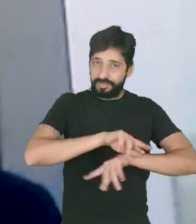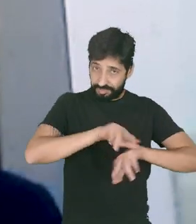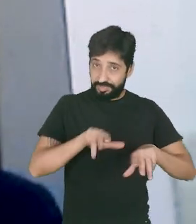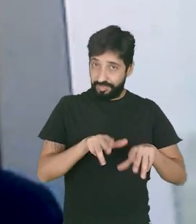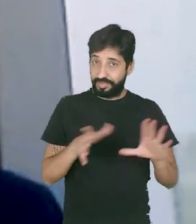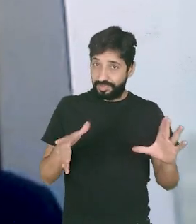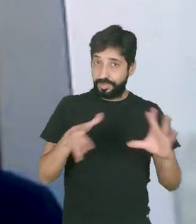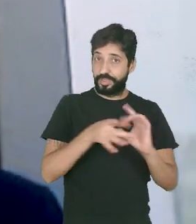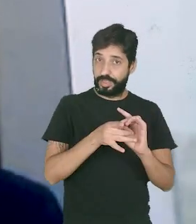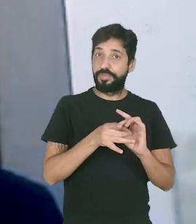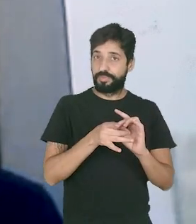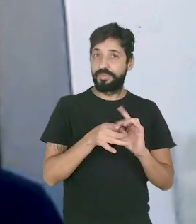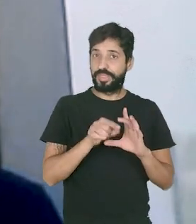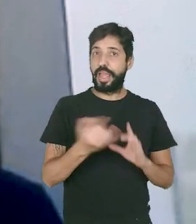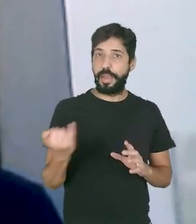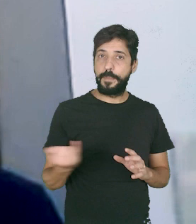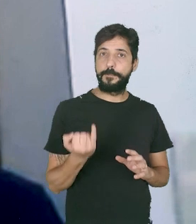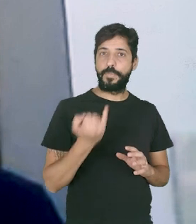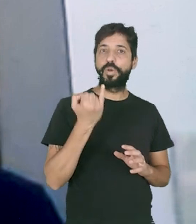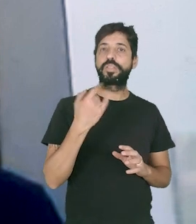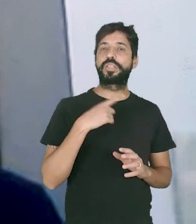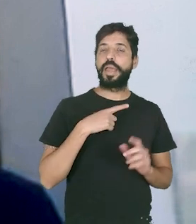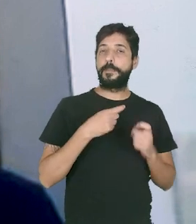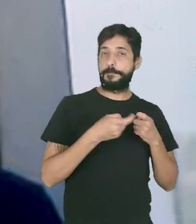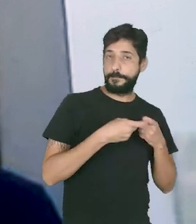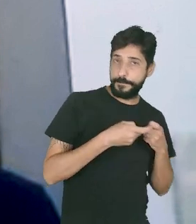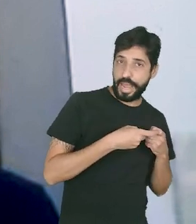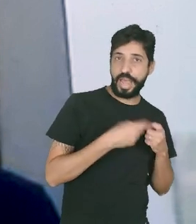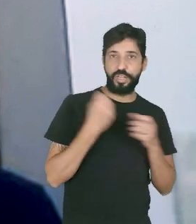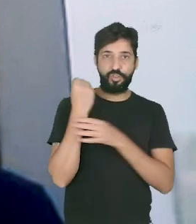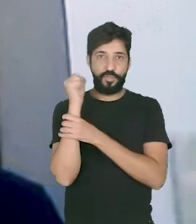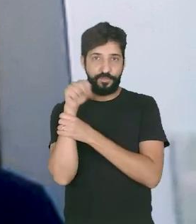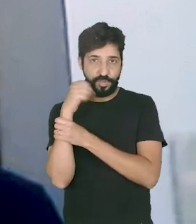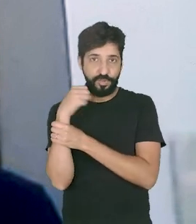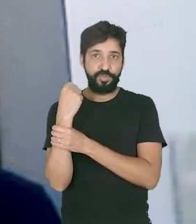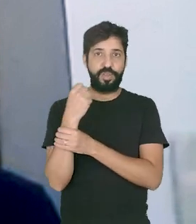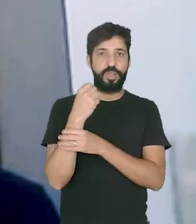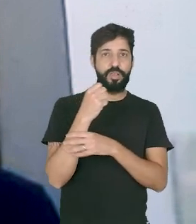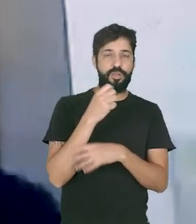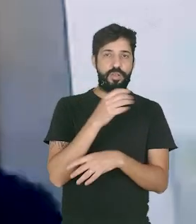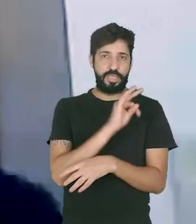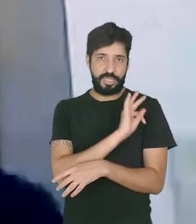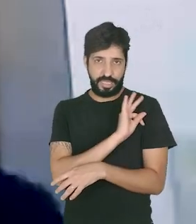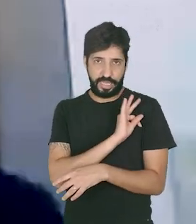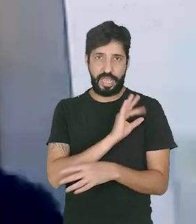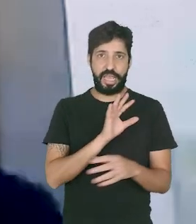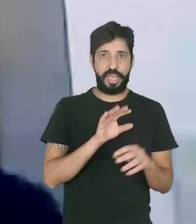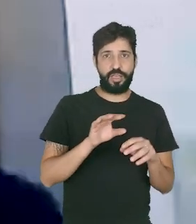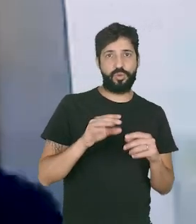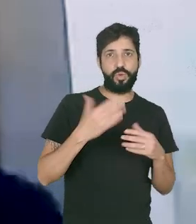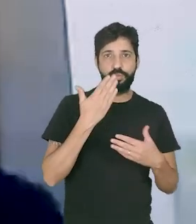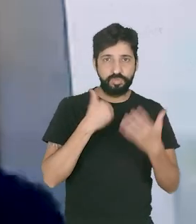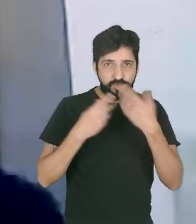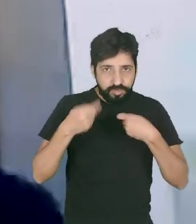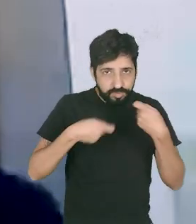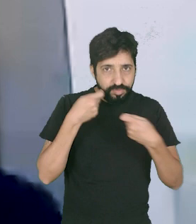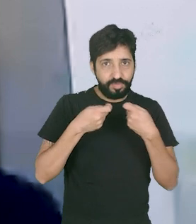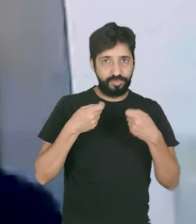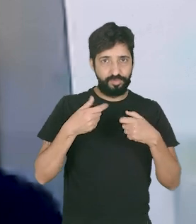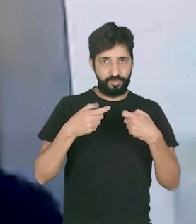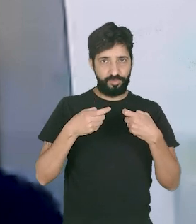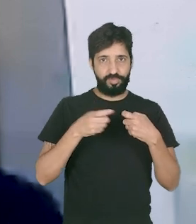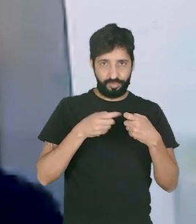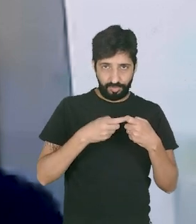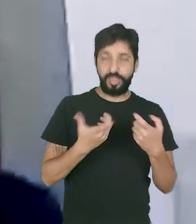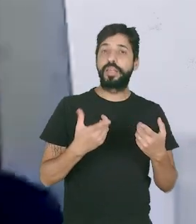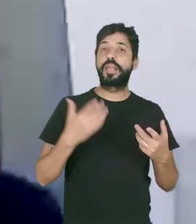que é importante trabalhar com os médicos, fisioterapeutas, preparadores físicos, nutricionistas, para poder ter